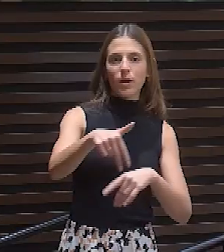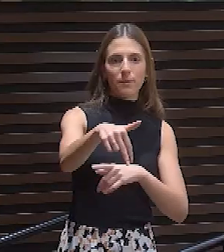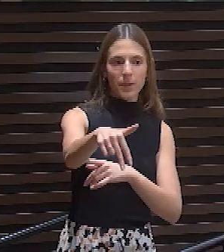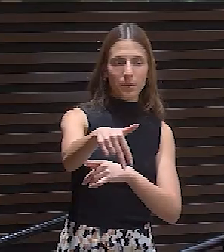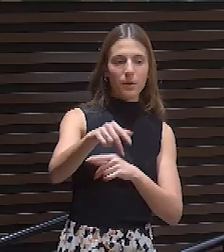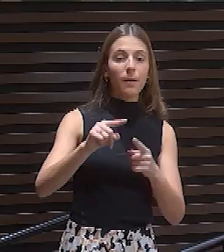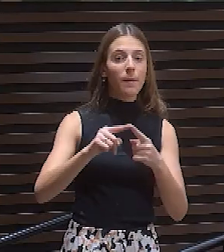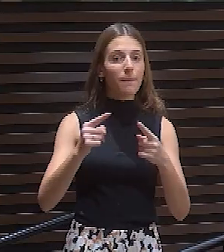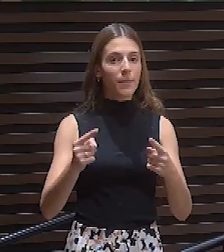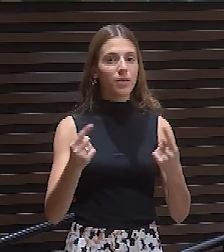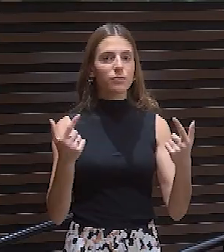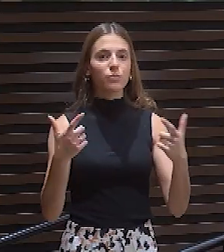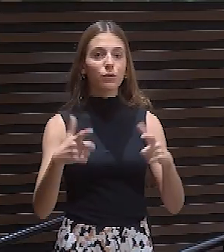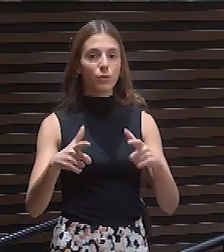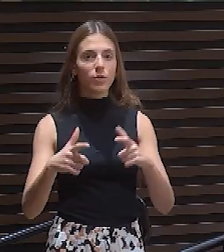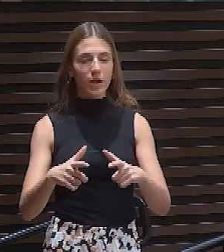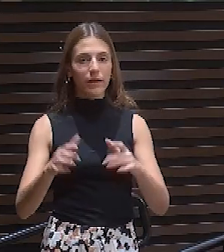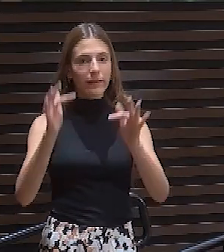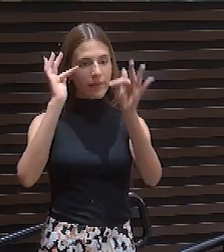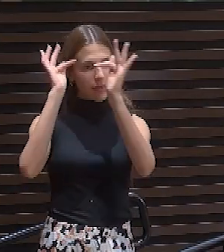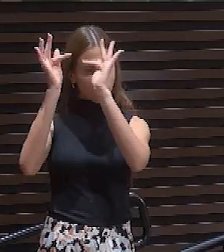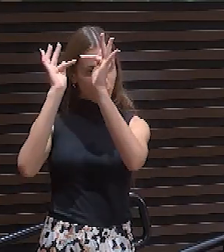mas um lugar teológico,